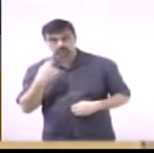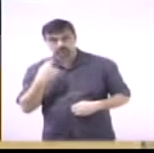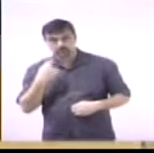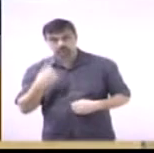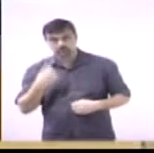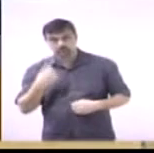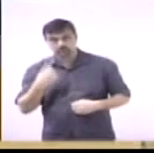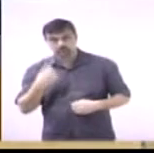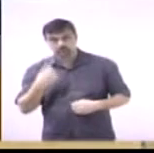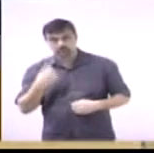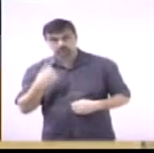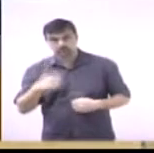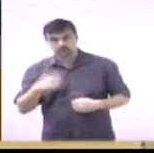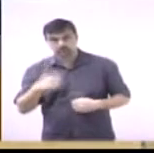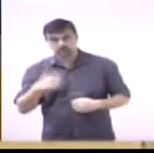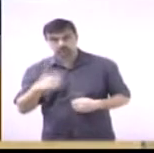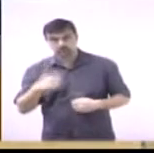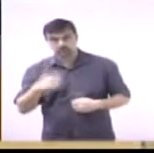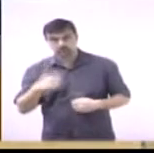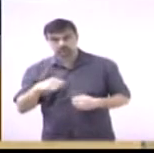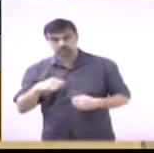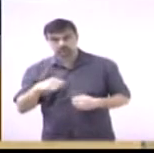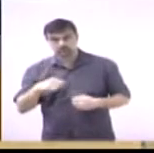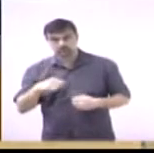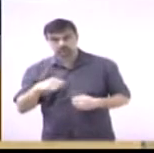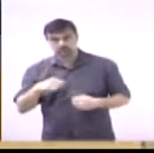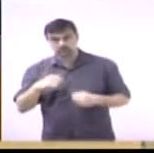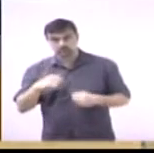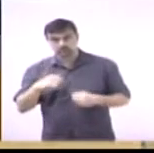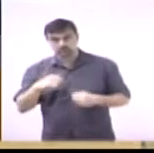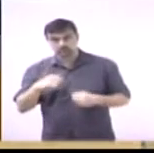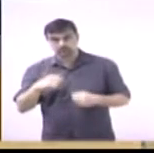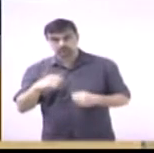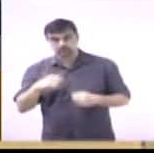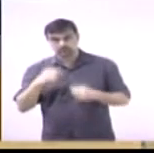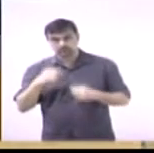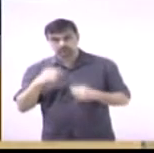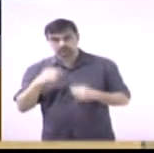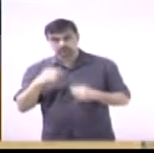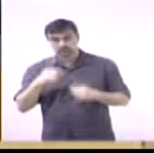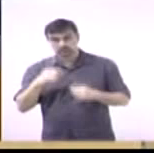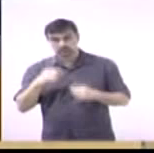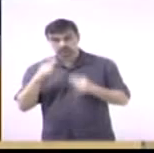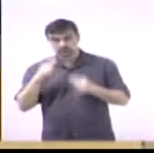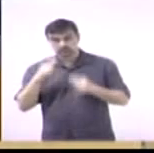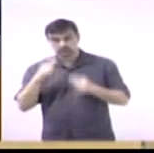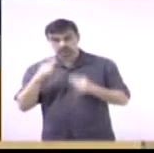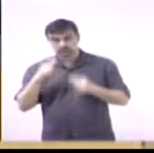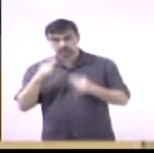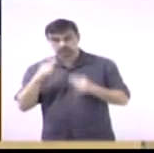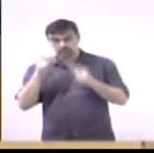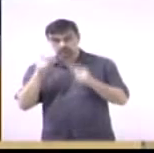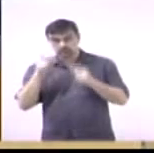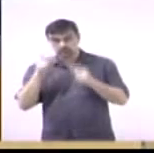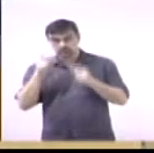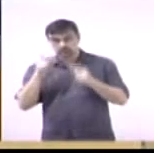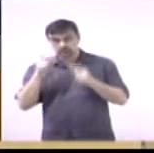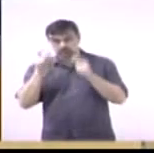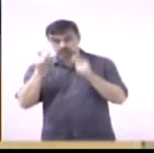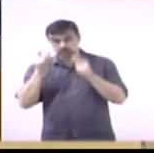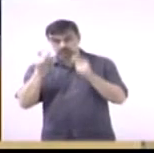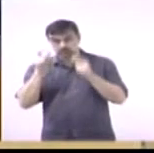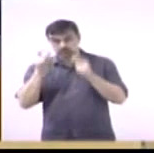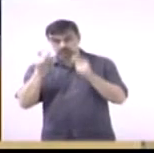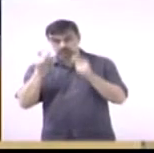assim, a secretária, quando eu estive lá, depois de uma reunião prévia, antes daquela